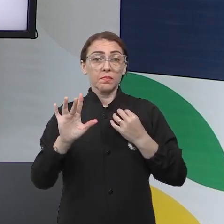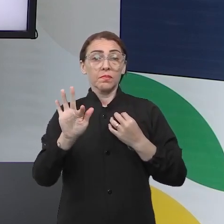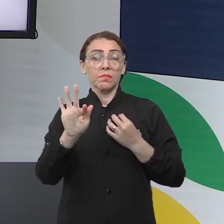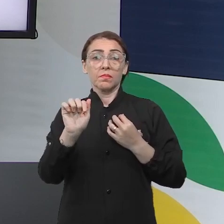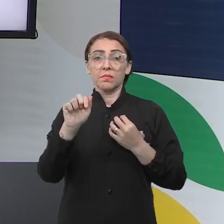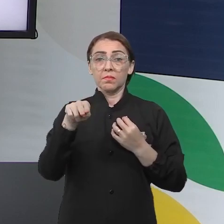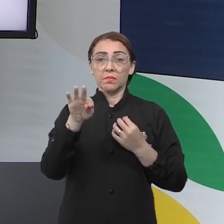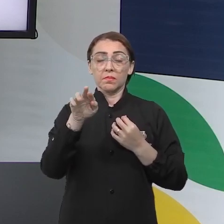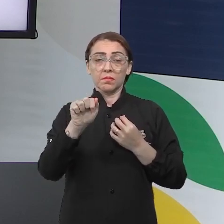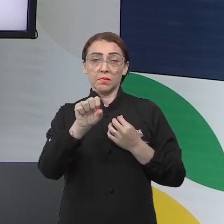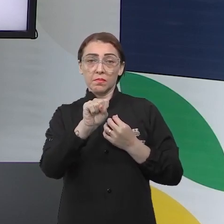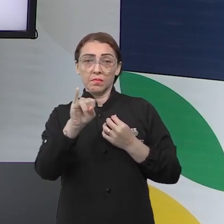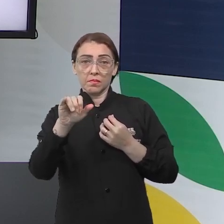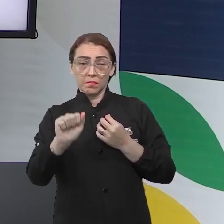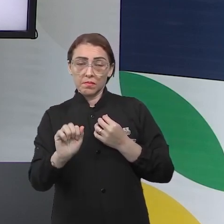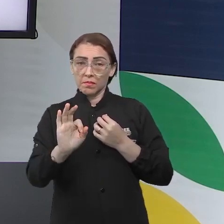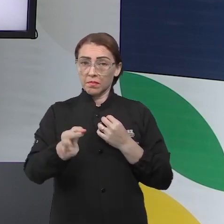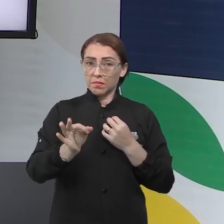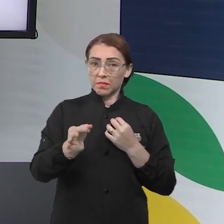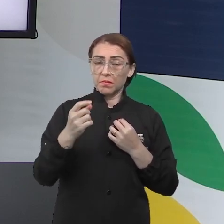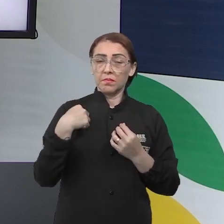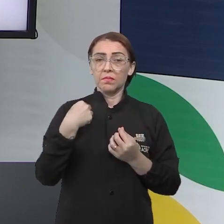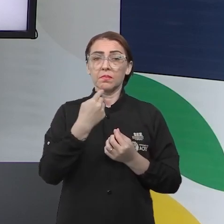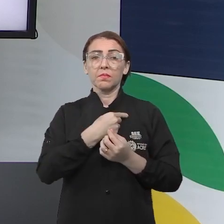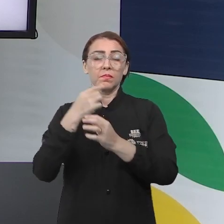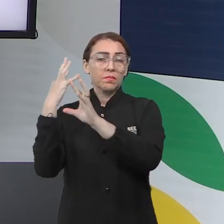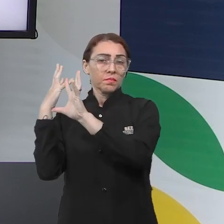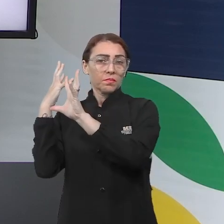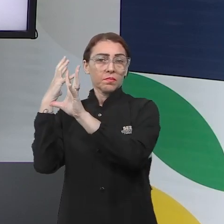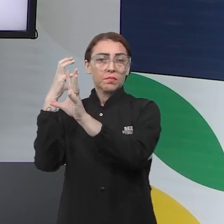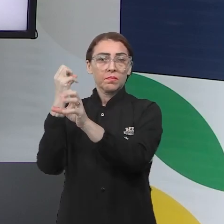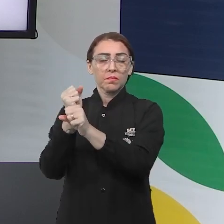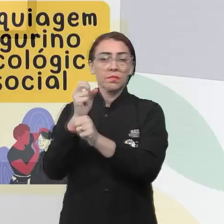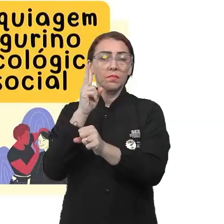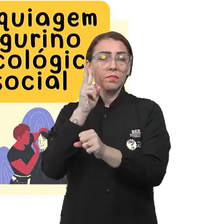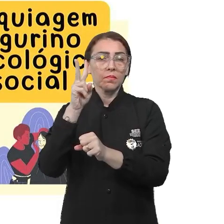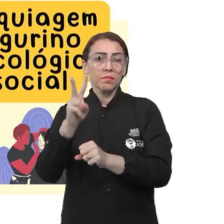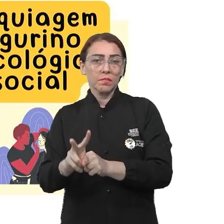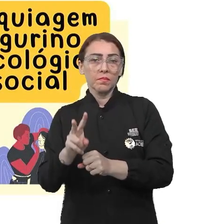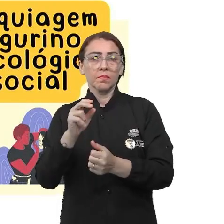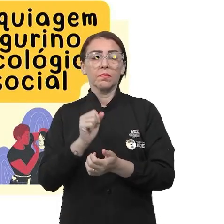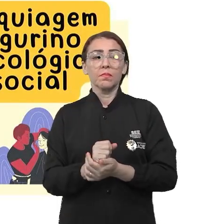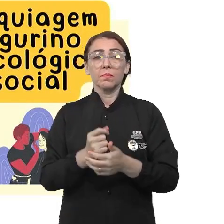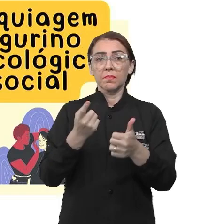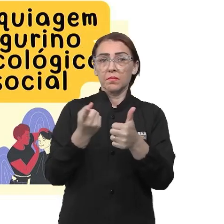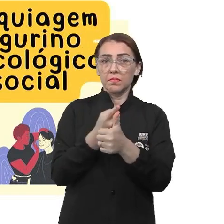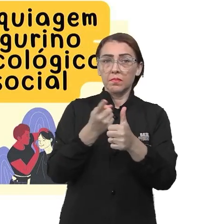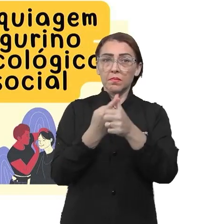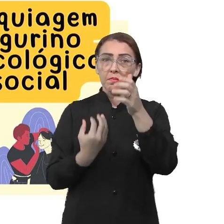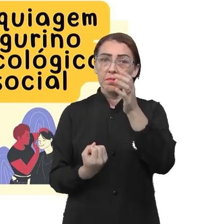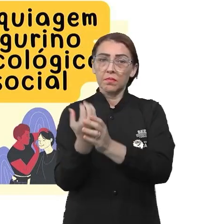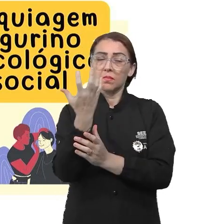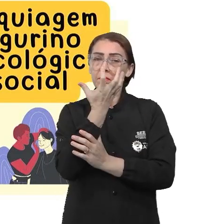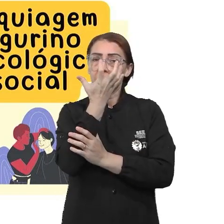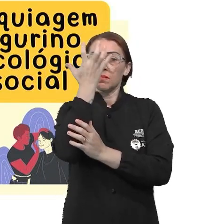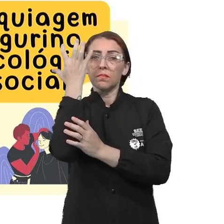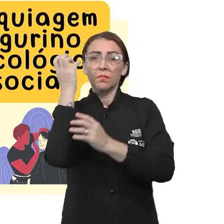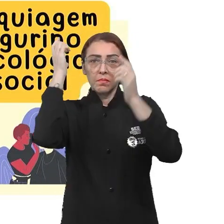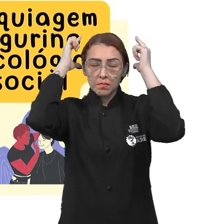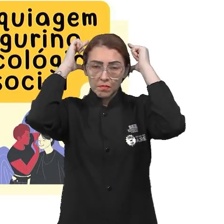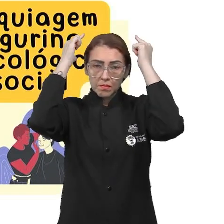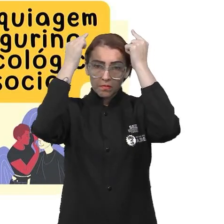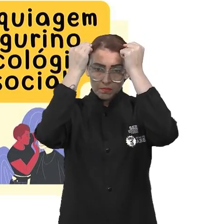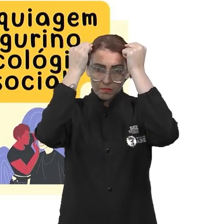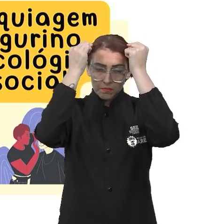fantasia, certo? Então, para a gente recapitular, a gente vai ver aqui que a gente viu, primeira, a origem, a das